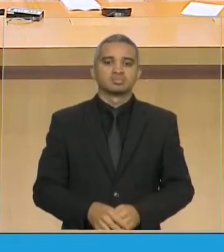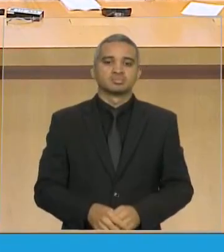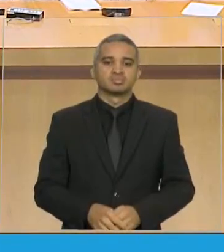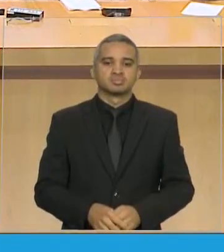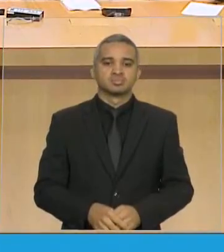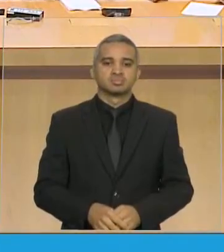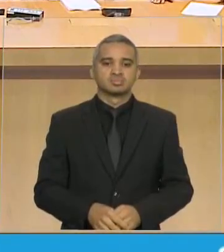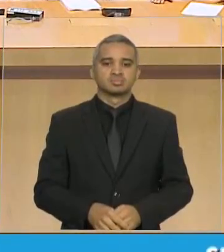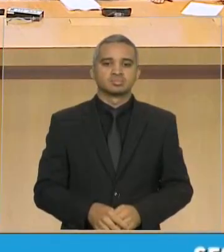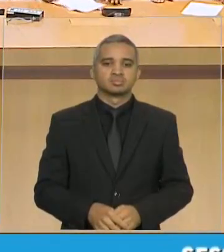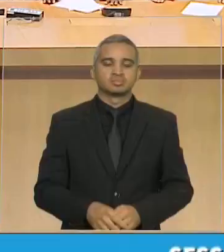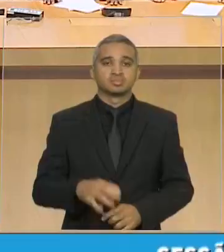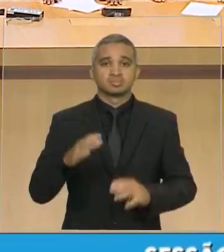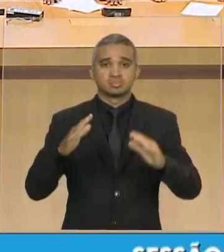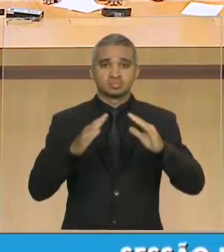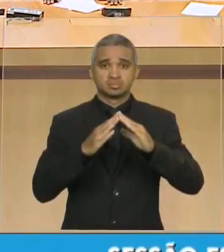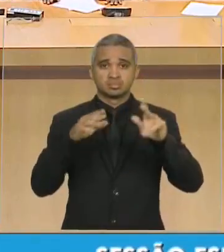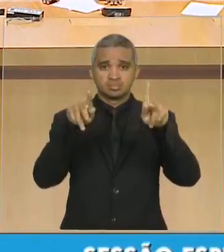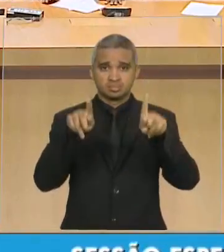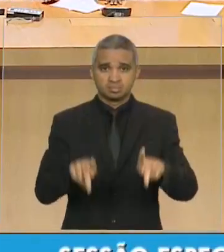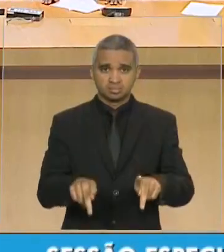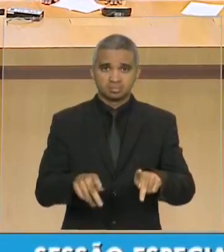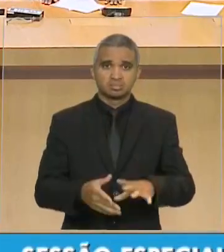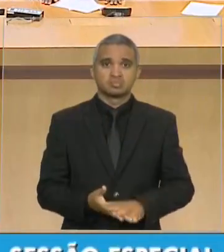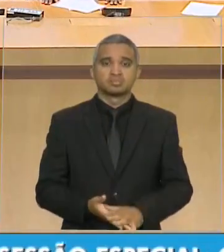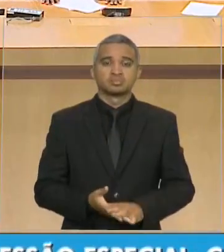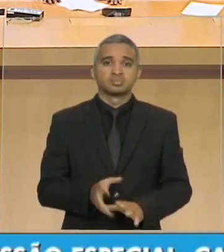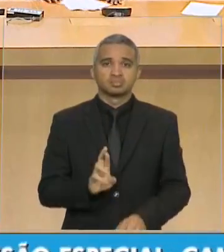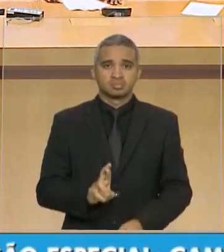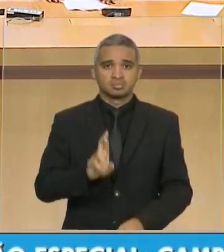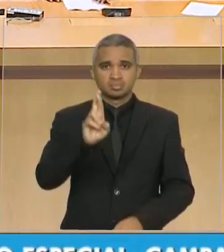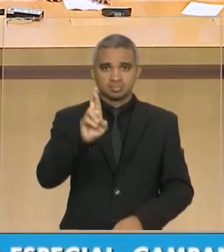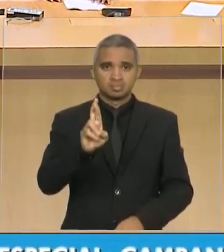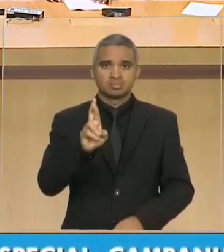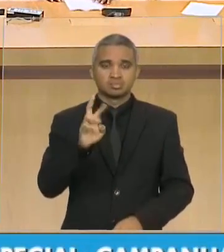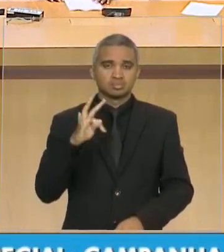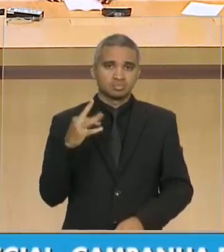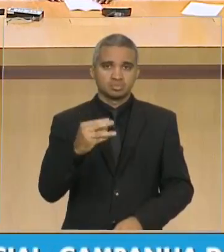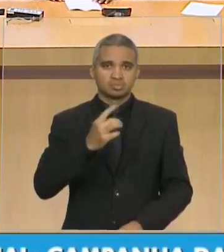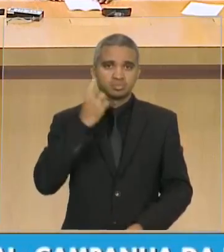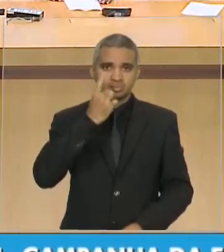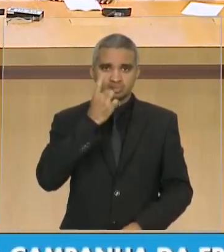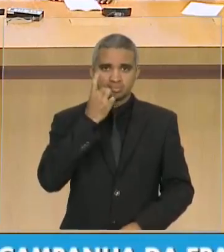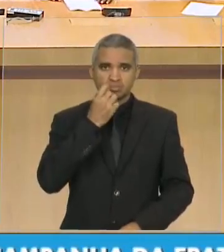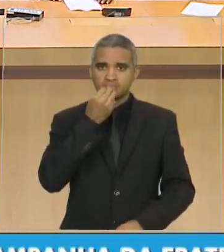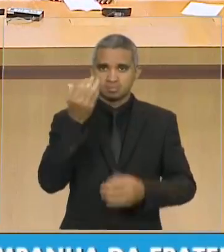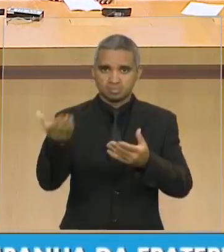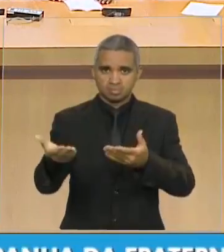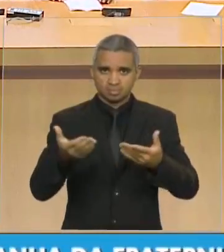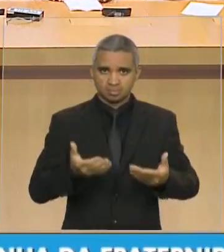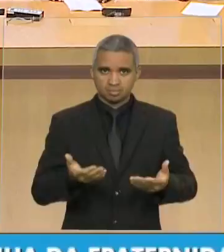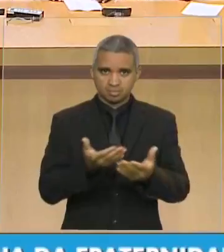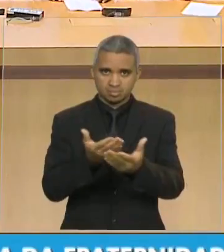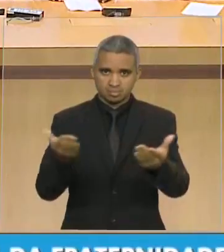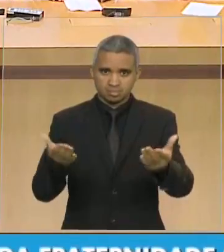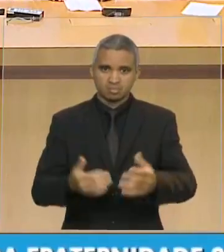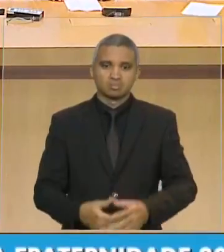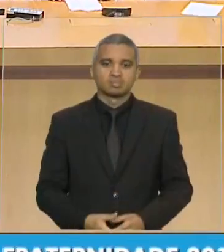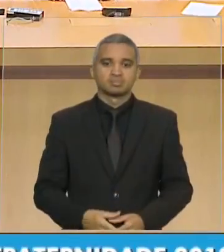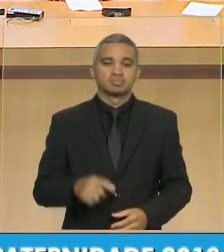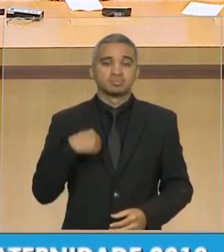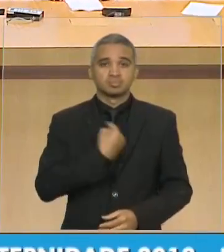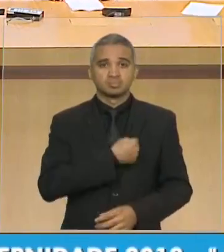Povo. Em nome de todos os deputados e deputadas, eu dou as boas-vindas a todos vocês. Nós vamos seguir aqui o